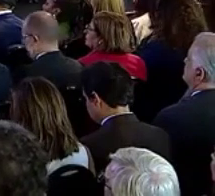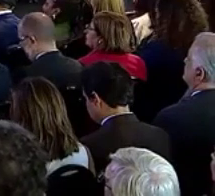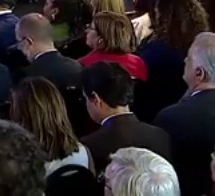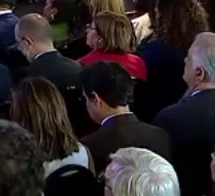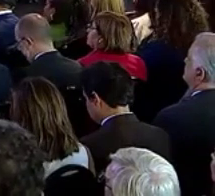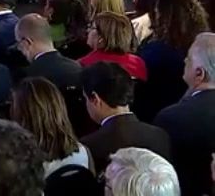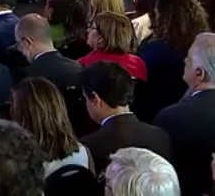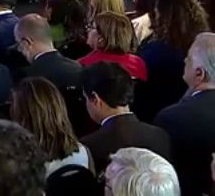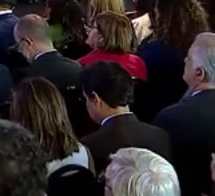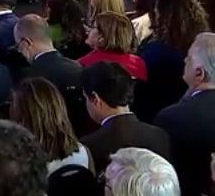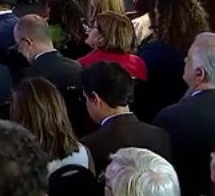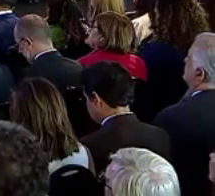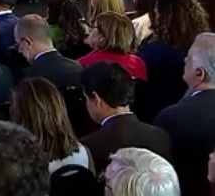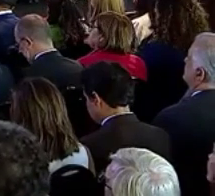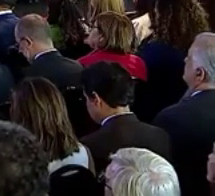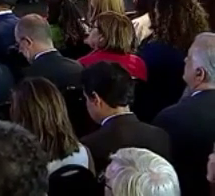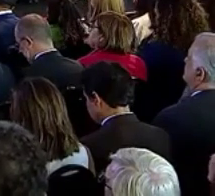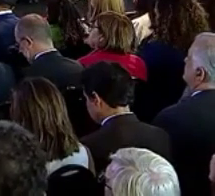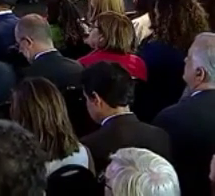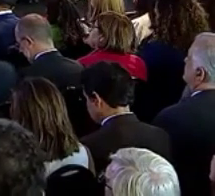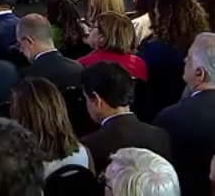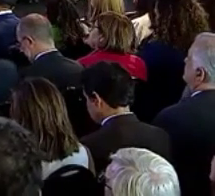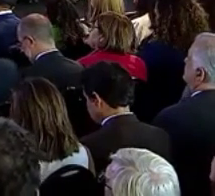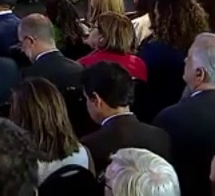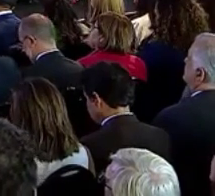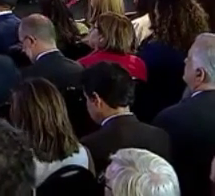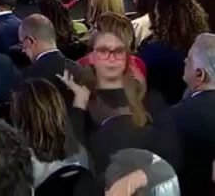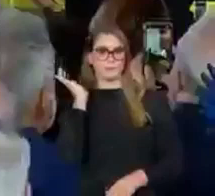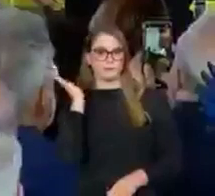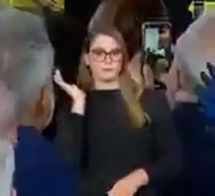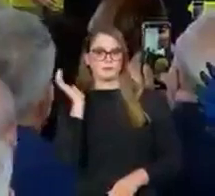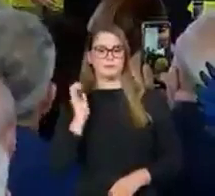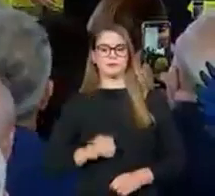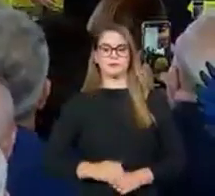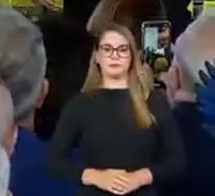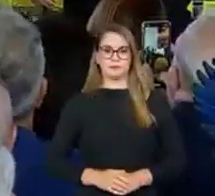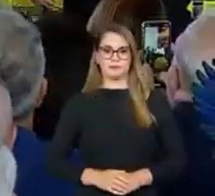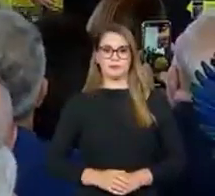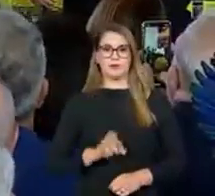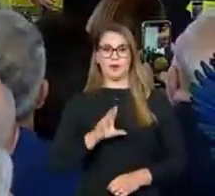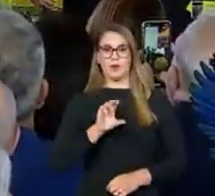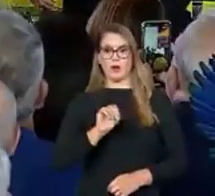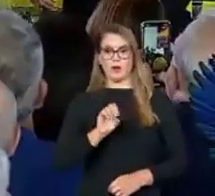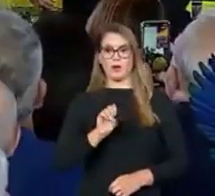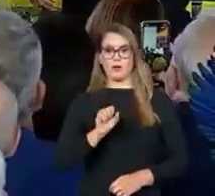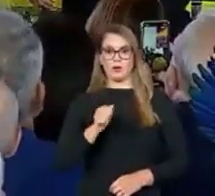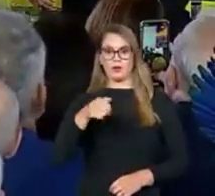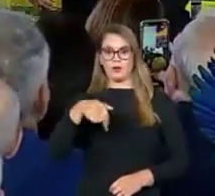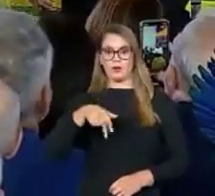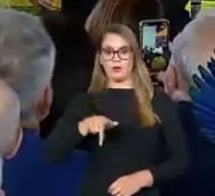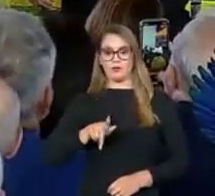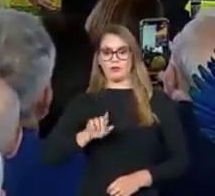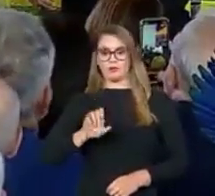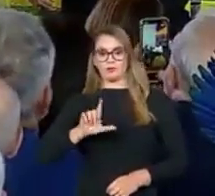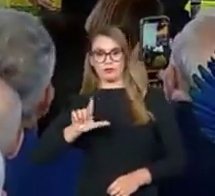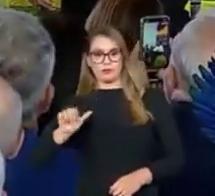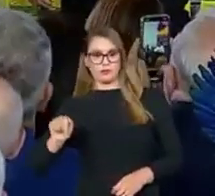ex-presidente do Supremo Tribunal Federal, ministra Rosa Weber, a senhora Rosângela Janja da Silva,